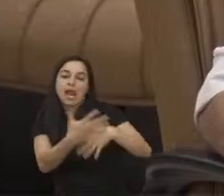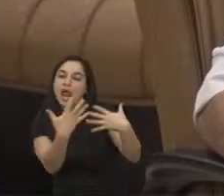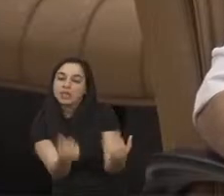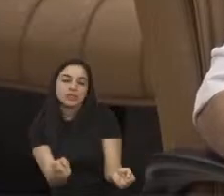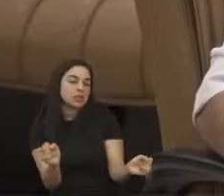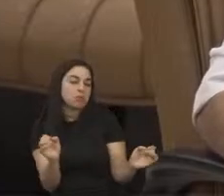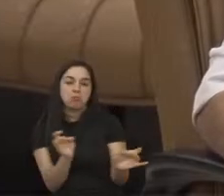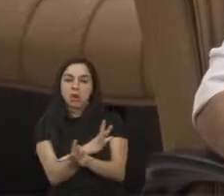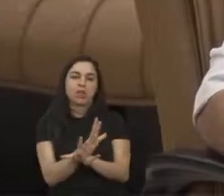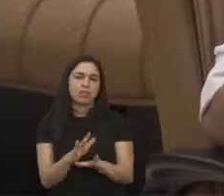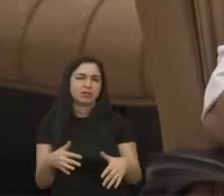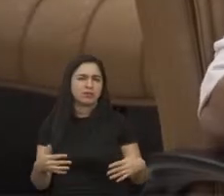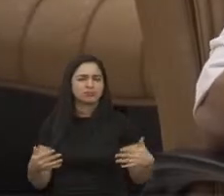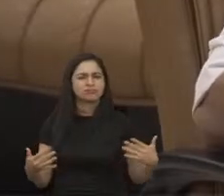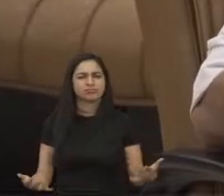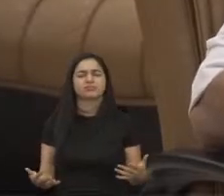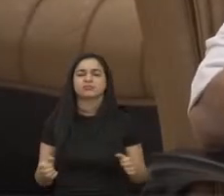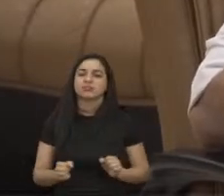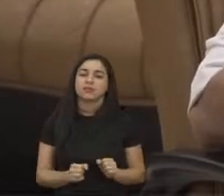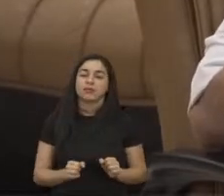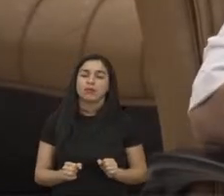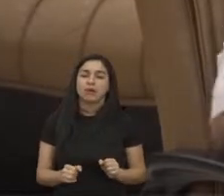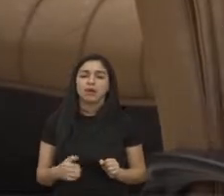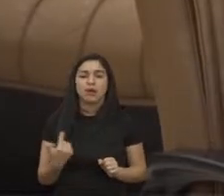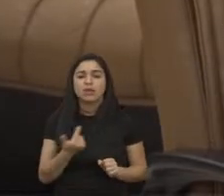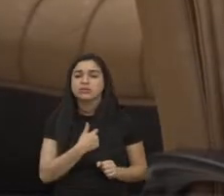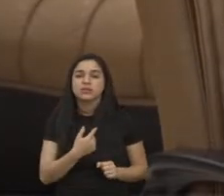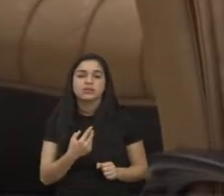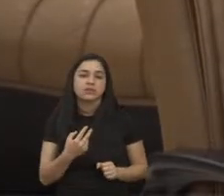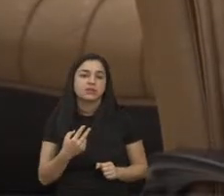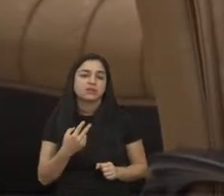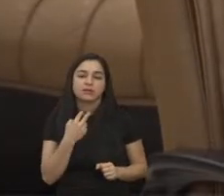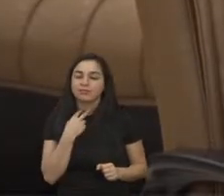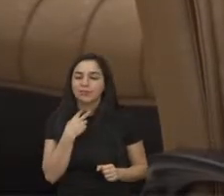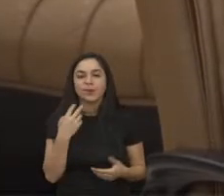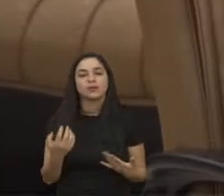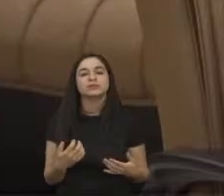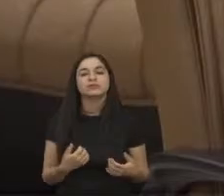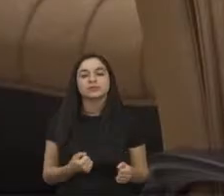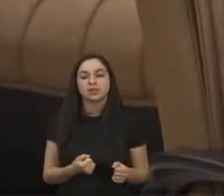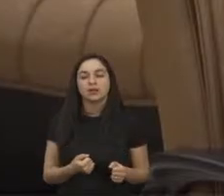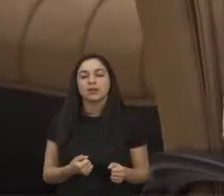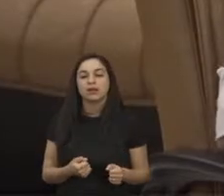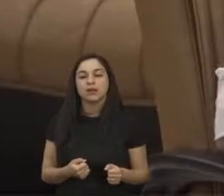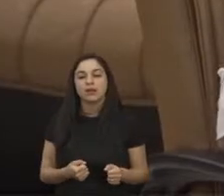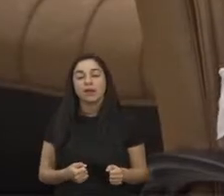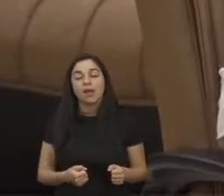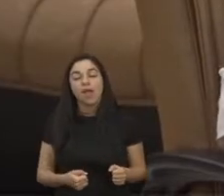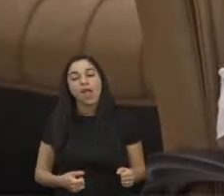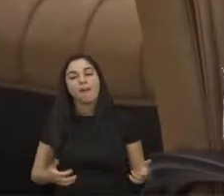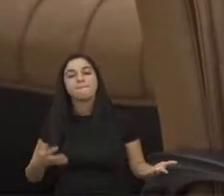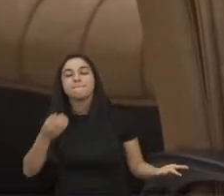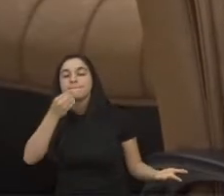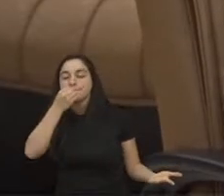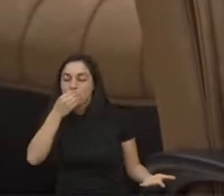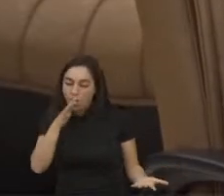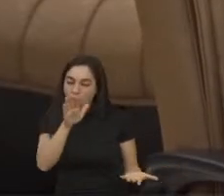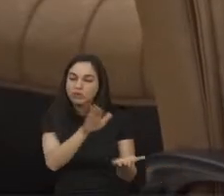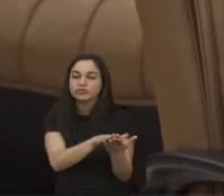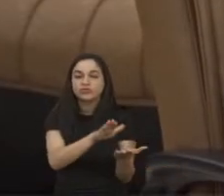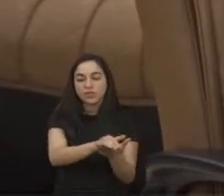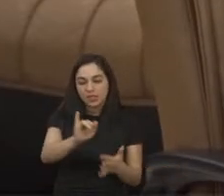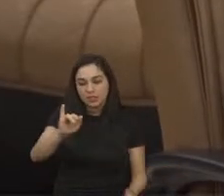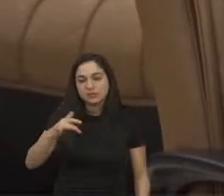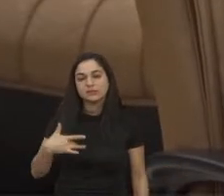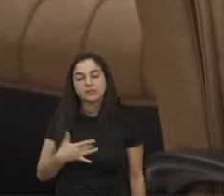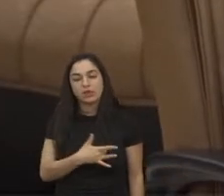ponto. E eu acho que esse é um papel que essa casa não pode se prestar a fazer. Pelo bem de Jacareí, pelo bem dos